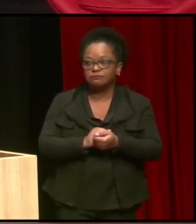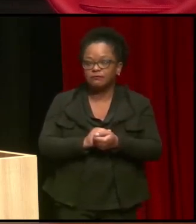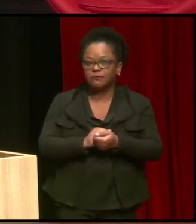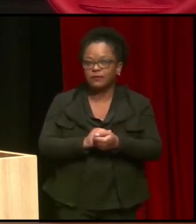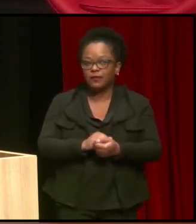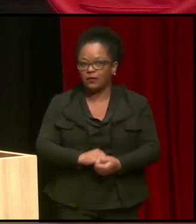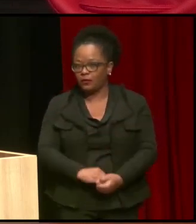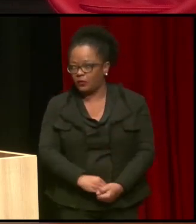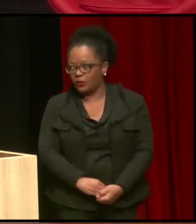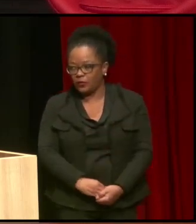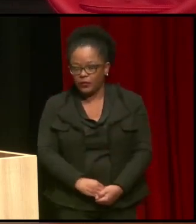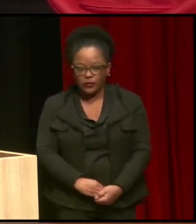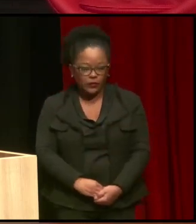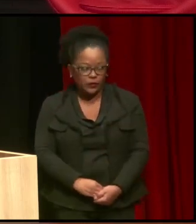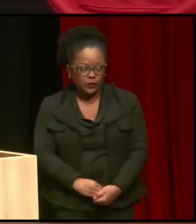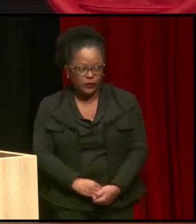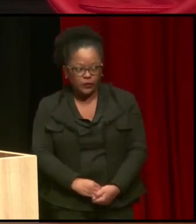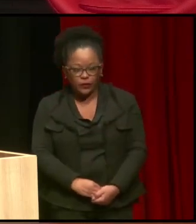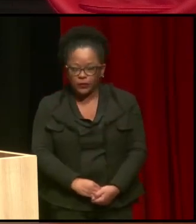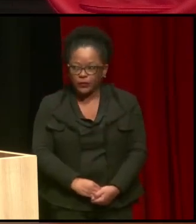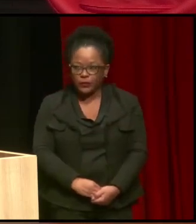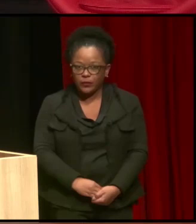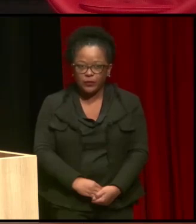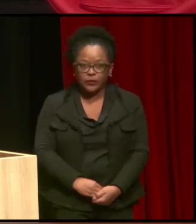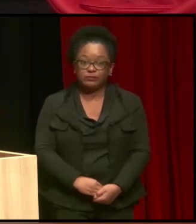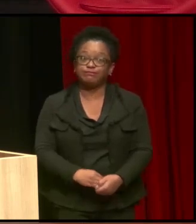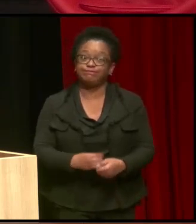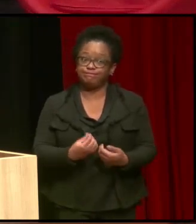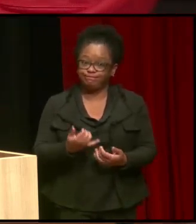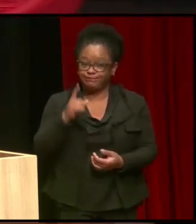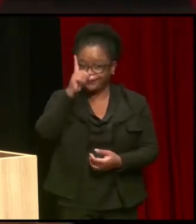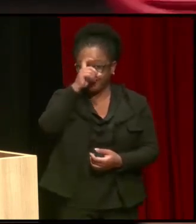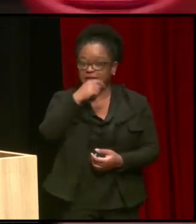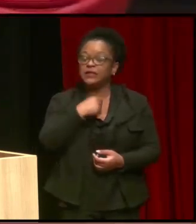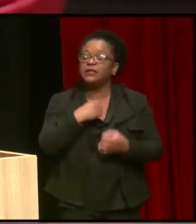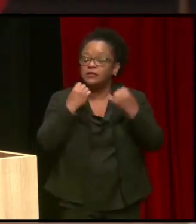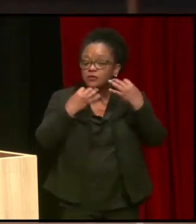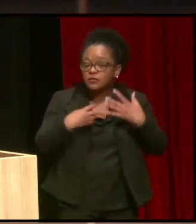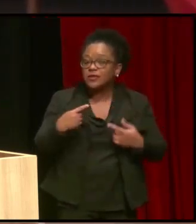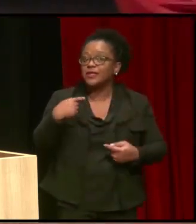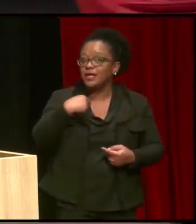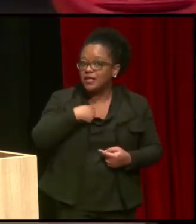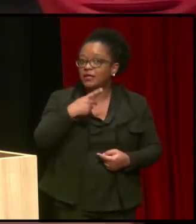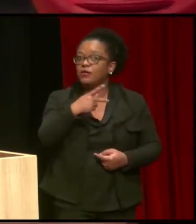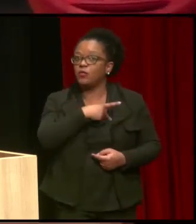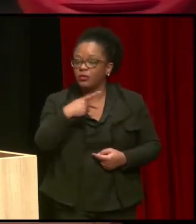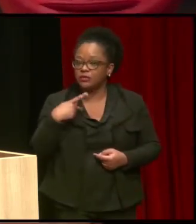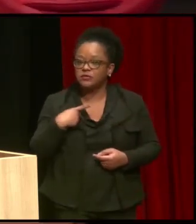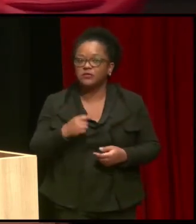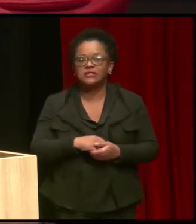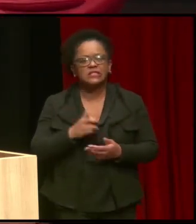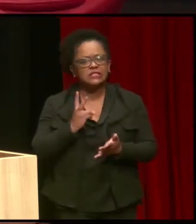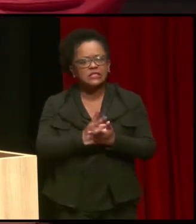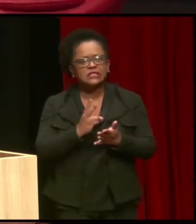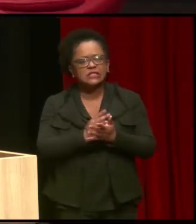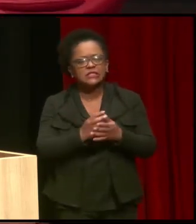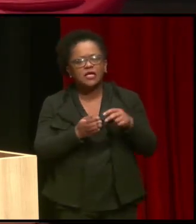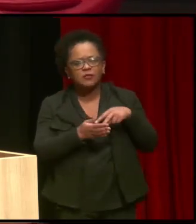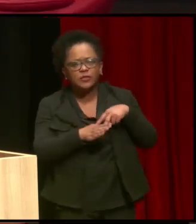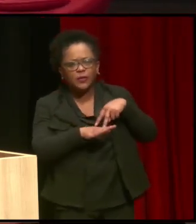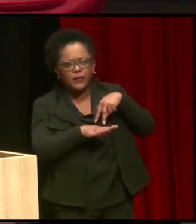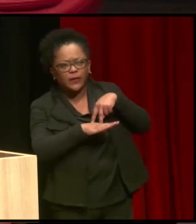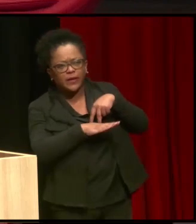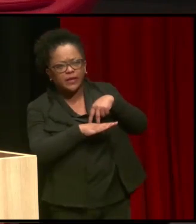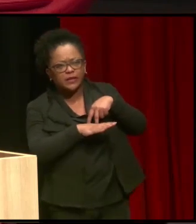Fica de olho, fica de olho. Gente, eu estou dizendo para vocês porque é o seguinte, ó, eu sou pastor, o pastor, ele está sempre na frente da igreja, vocês estão